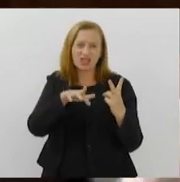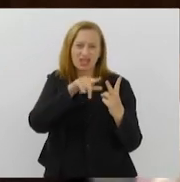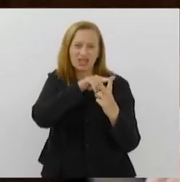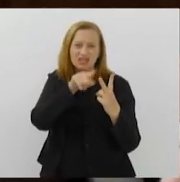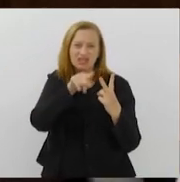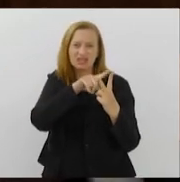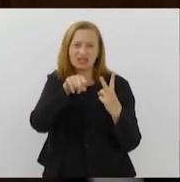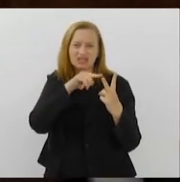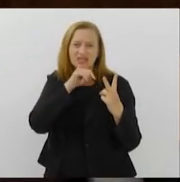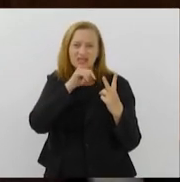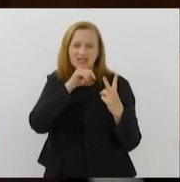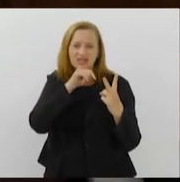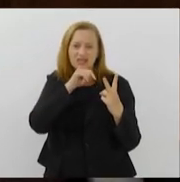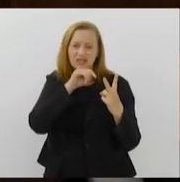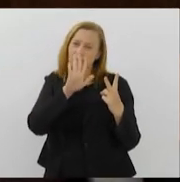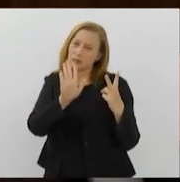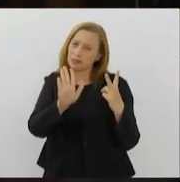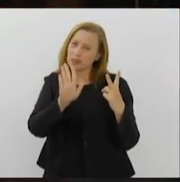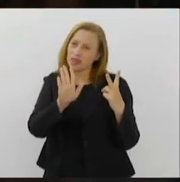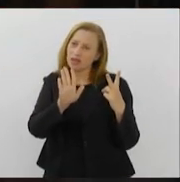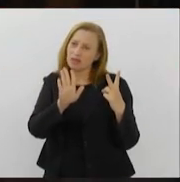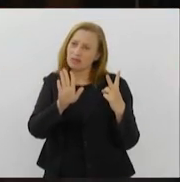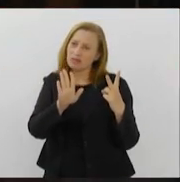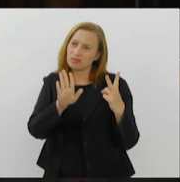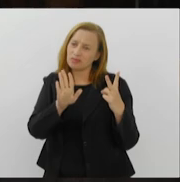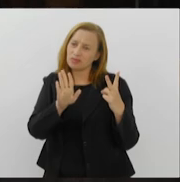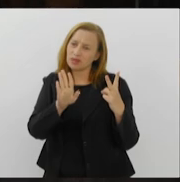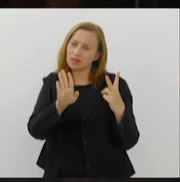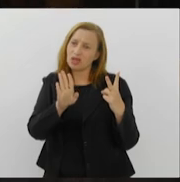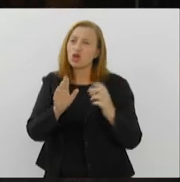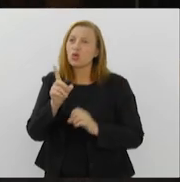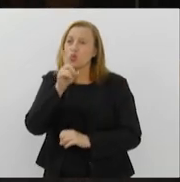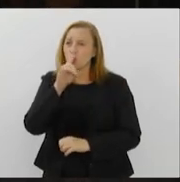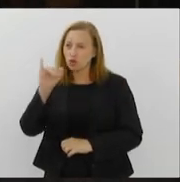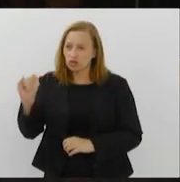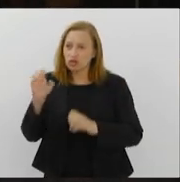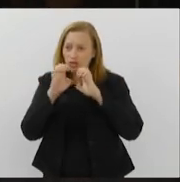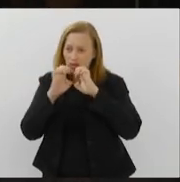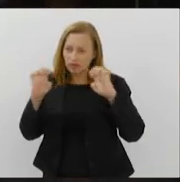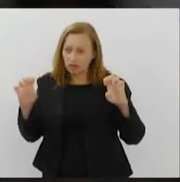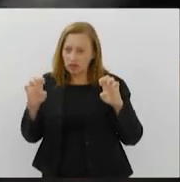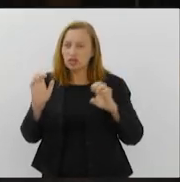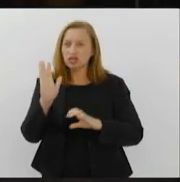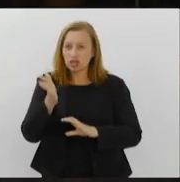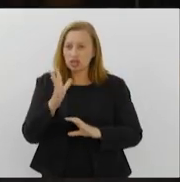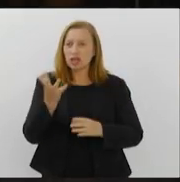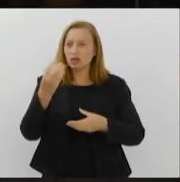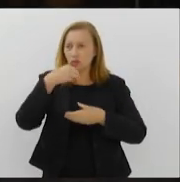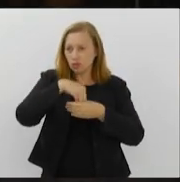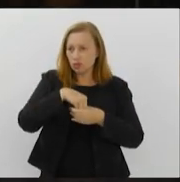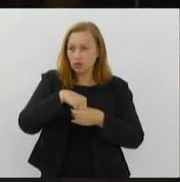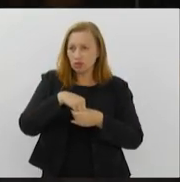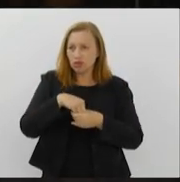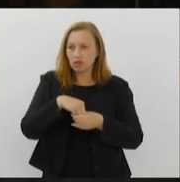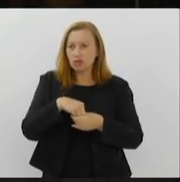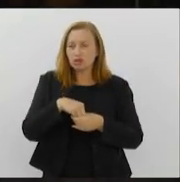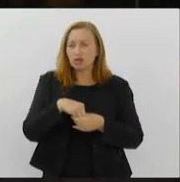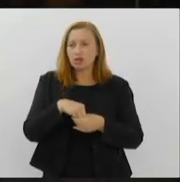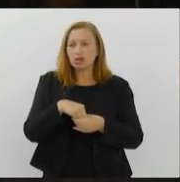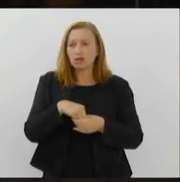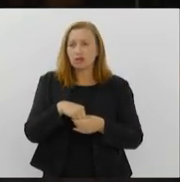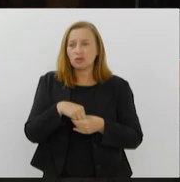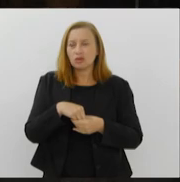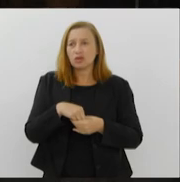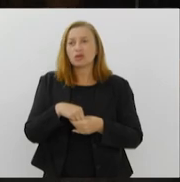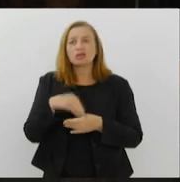Mas é questão de terminologia. O dia do Evangelho, já está instituído, que na concepção